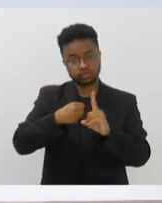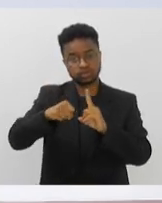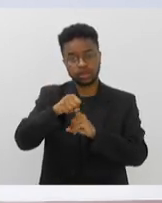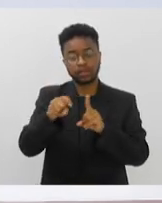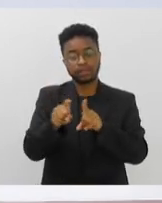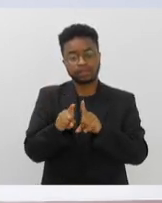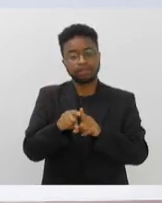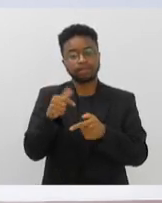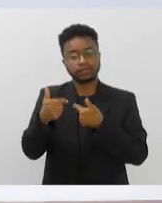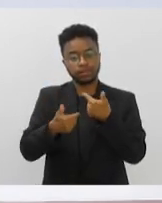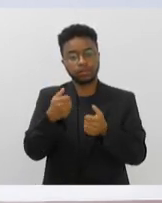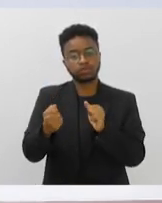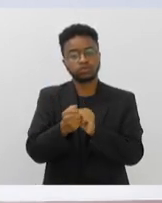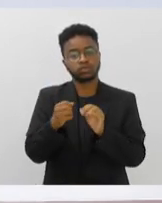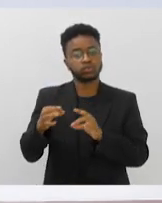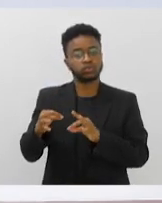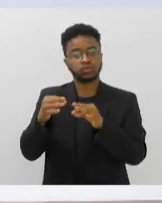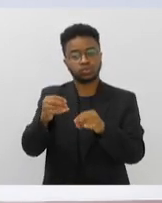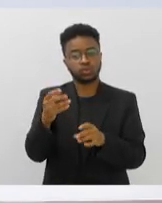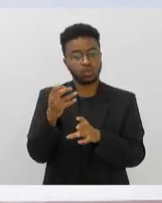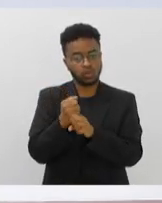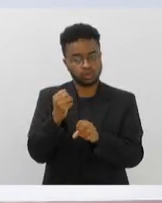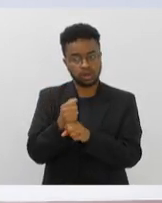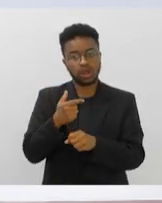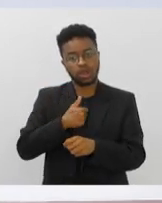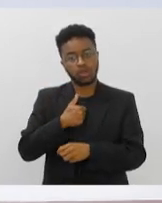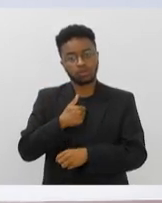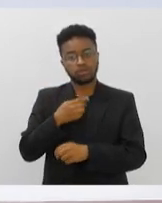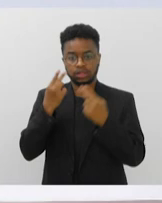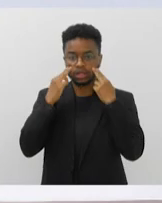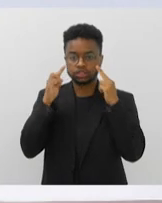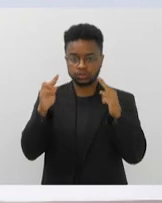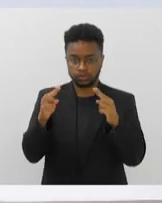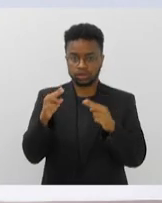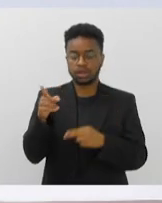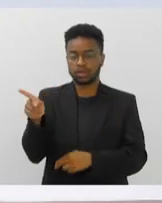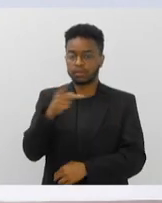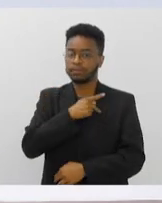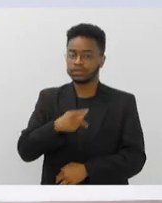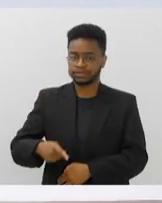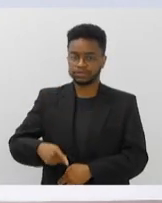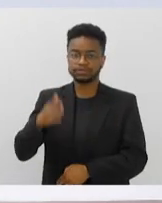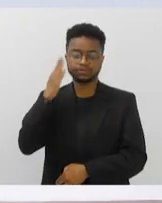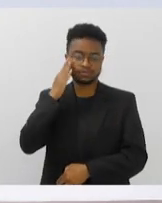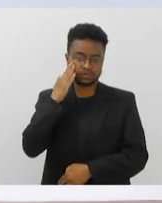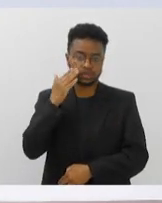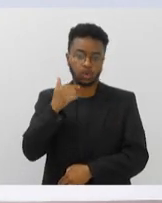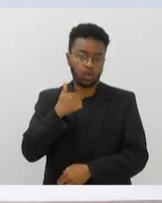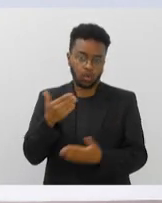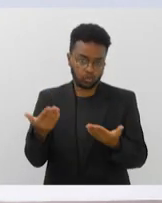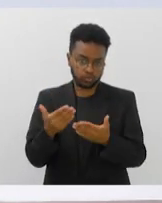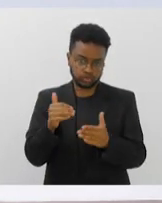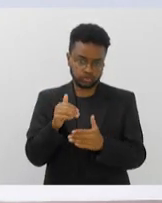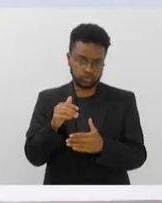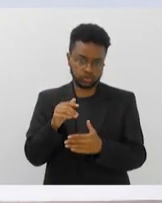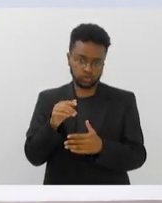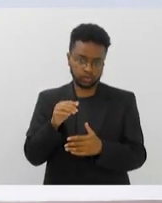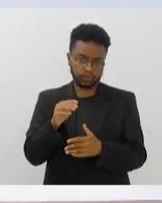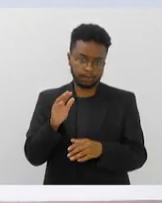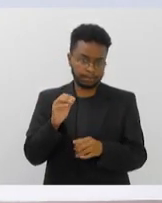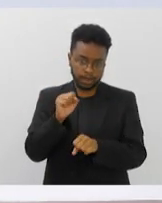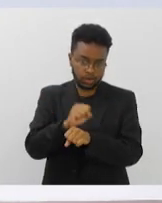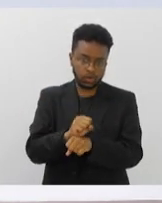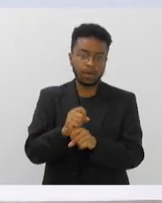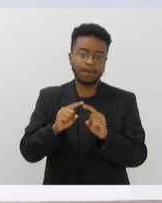trabalho com todos os contadores eu posso eu sou testemunho do presidente Samir nemi que hoje não tá mais na presidência mas ele gastou